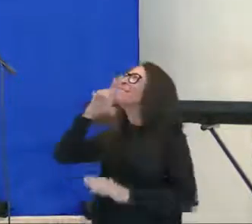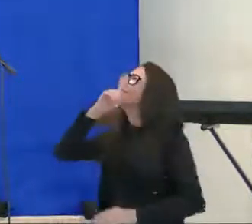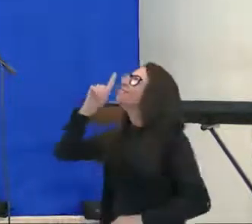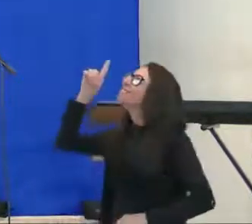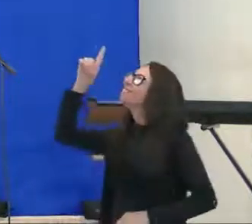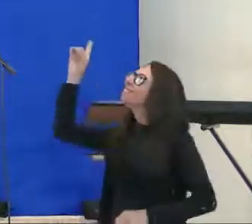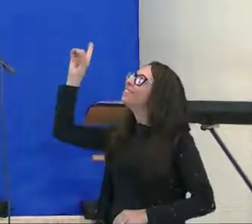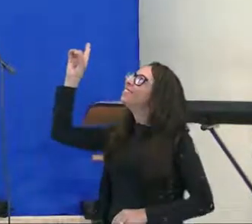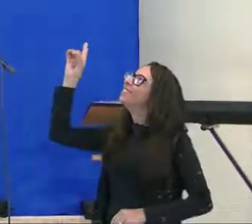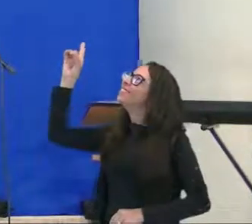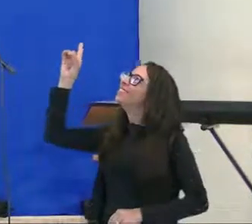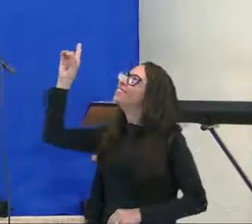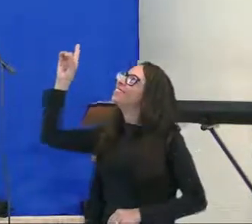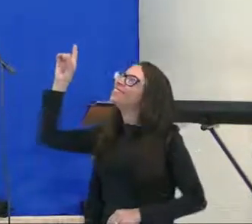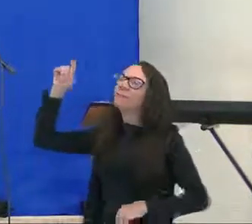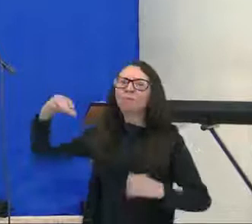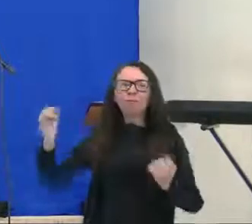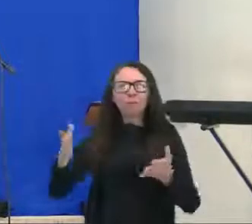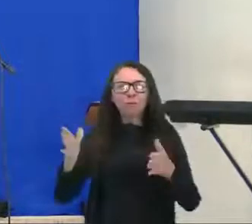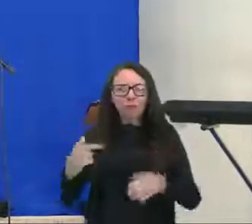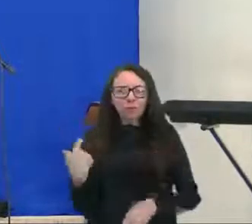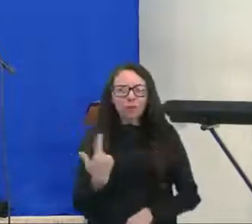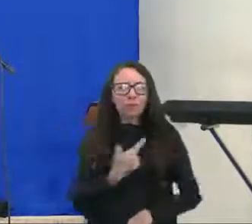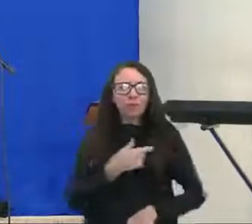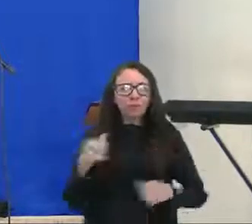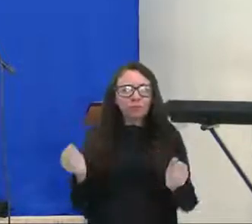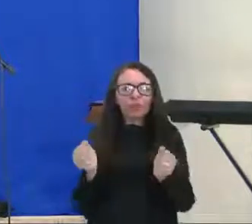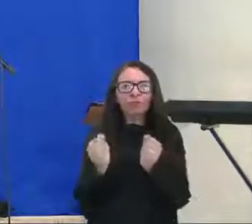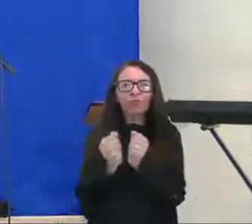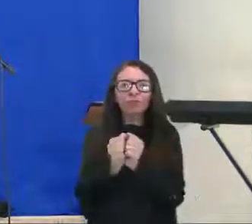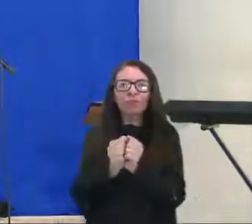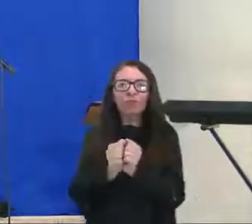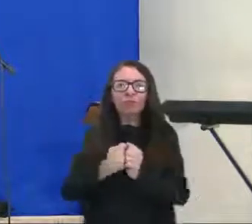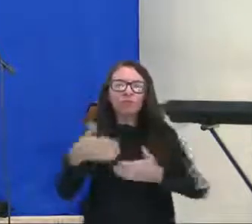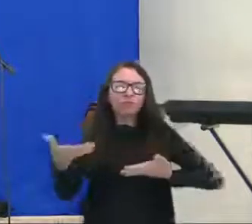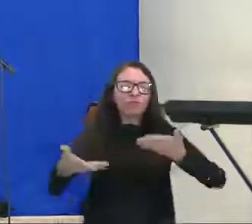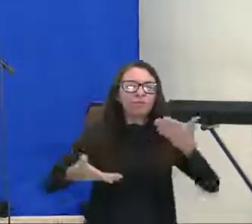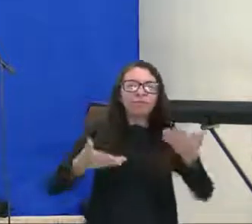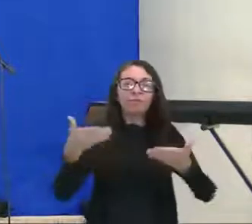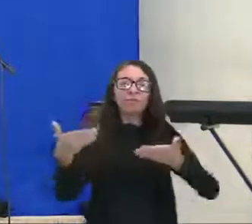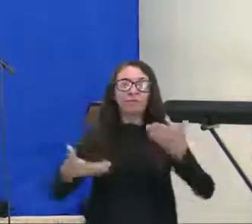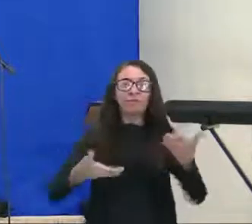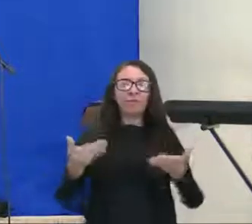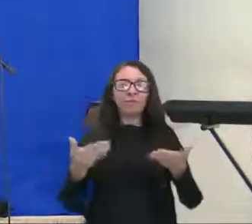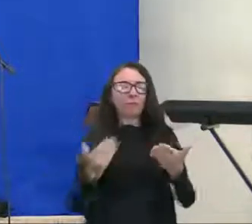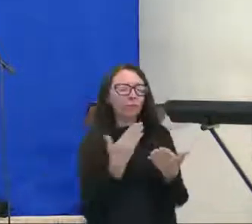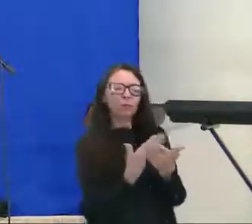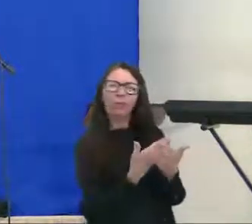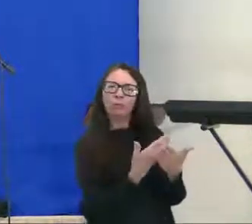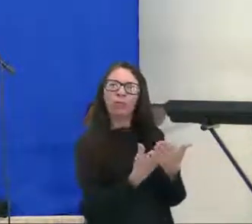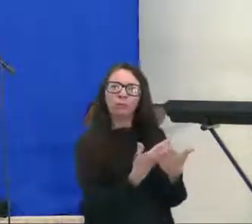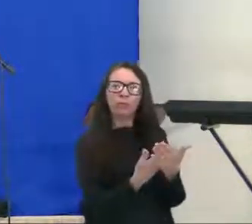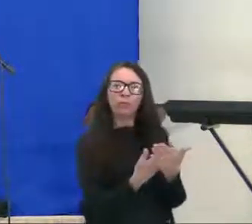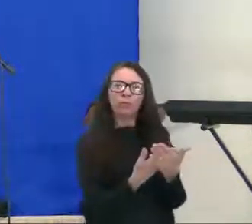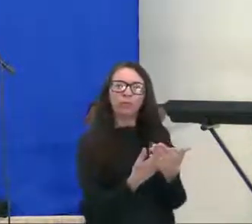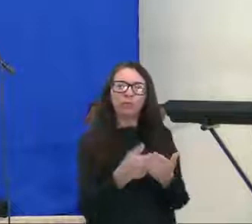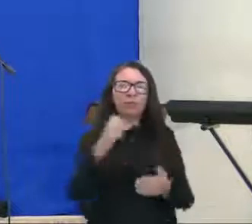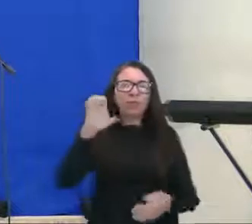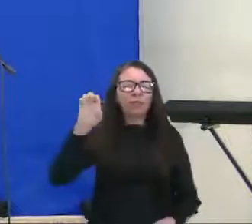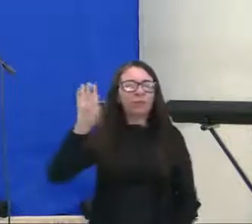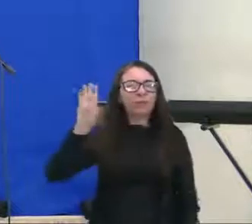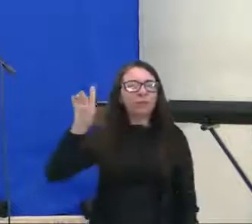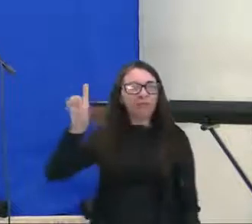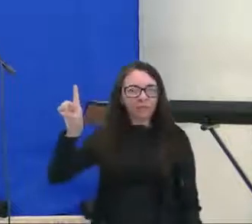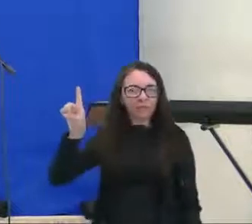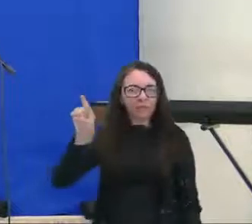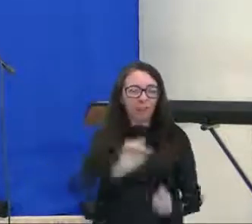manhã para compartilharmos de mais uma lição da Escola Bíblica Dominical.